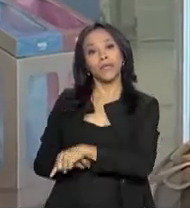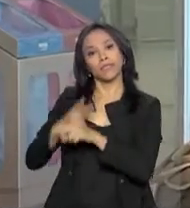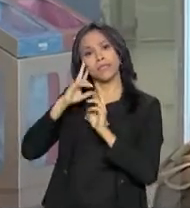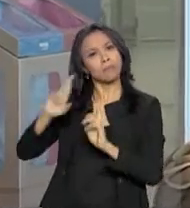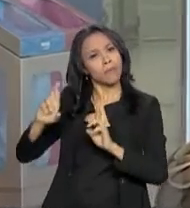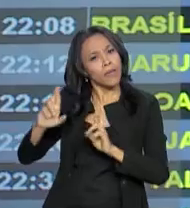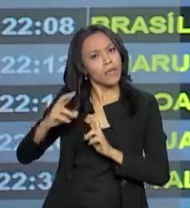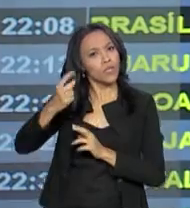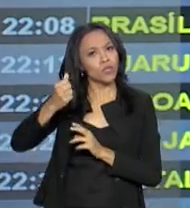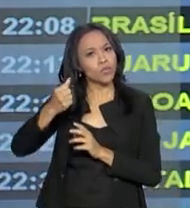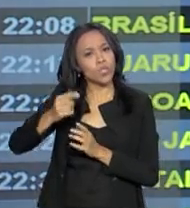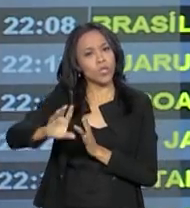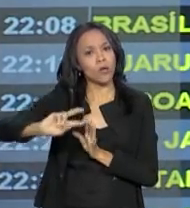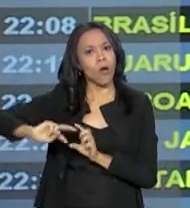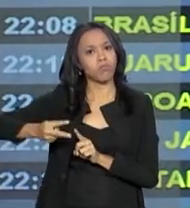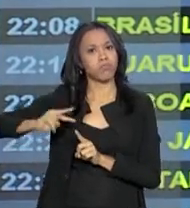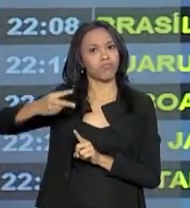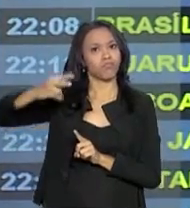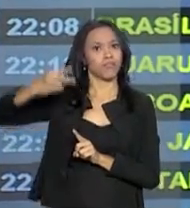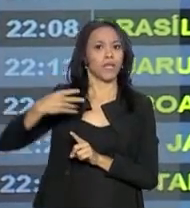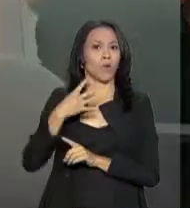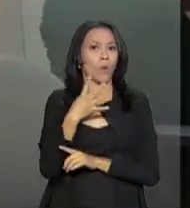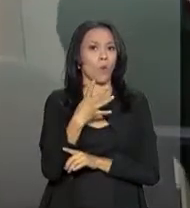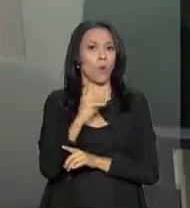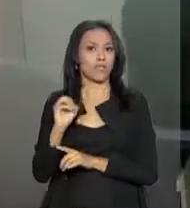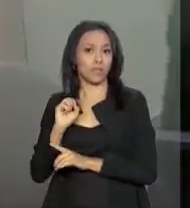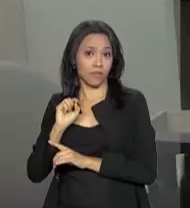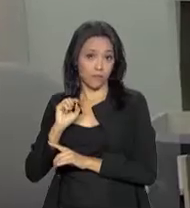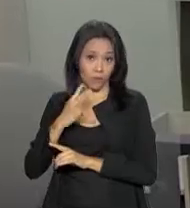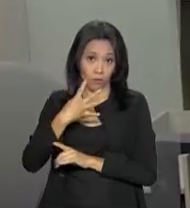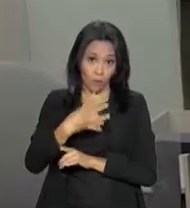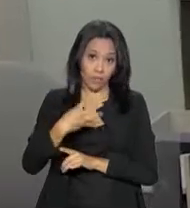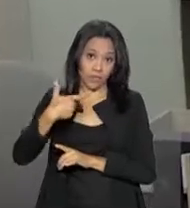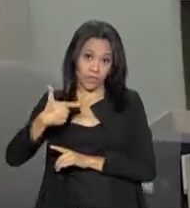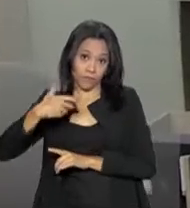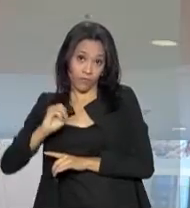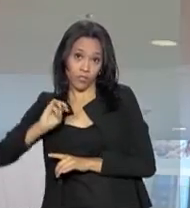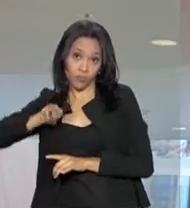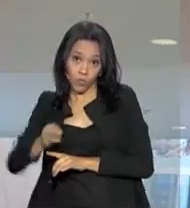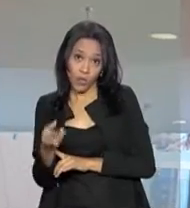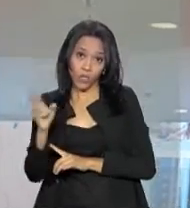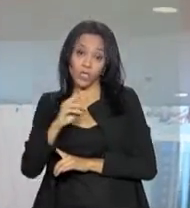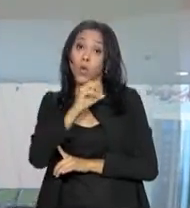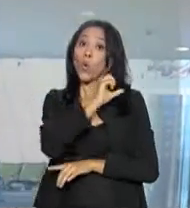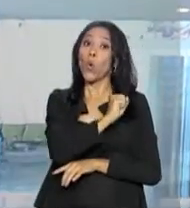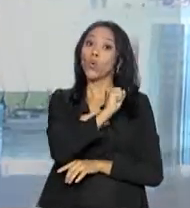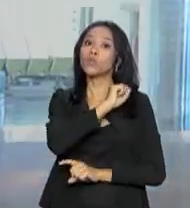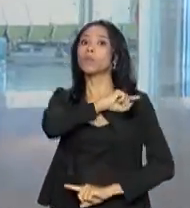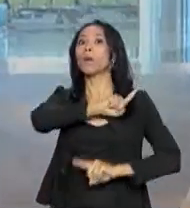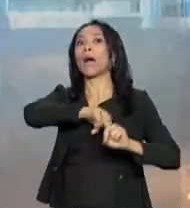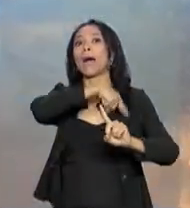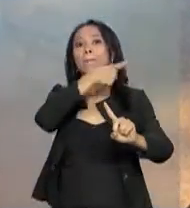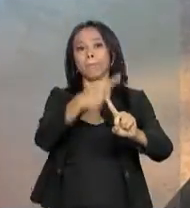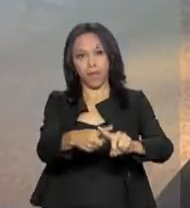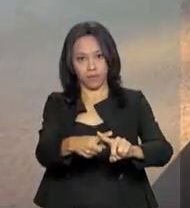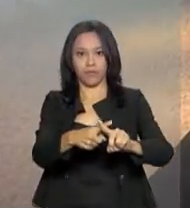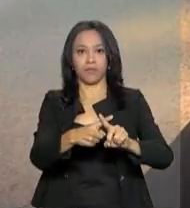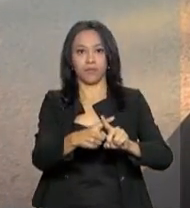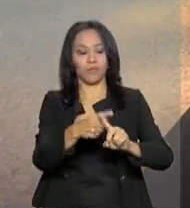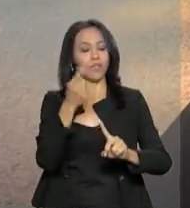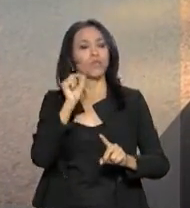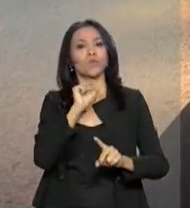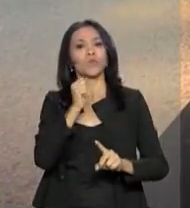receita aumente em 420 milhões de reais, 8% a mais do que foi arrecadado no ano